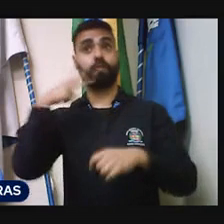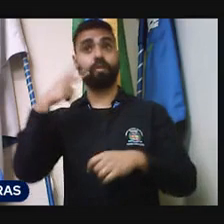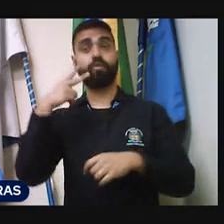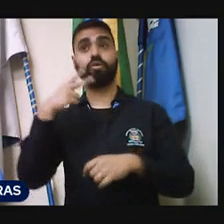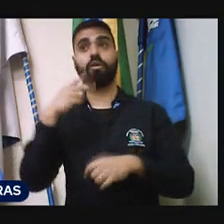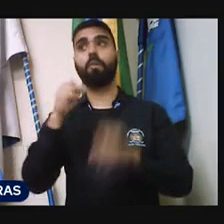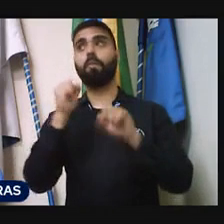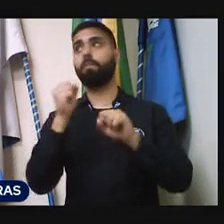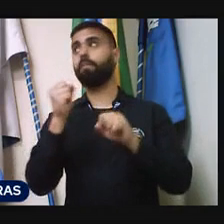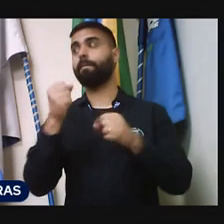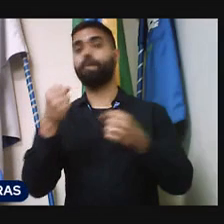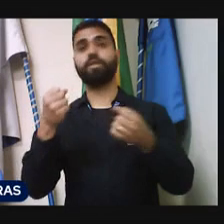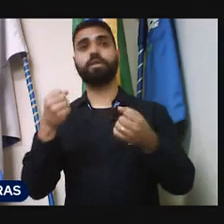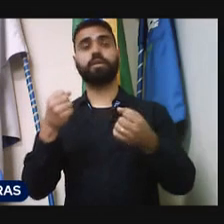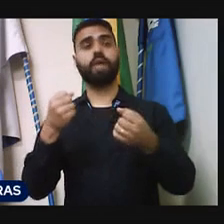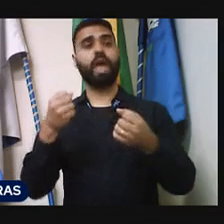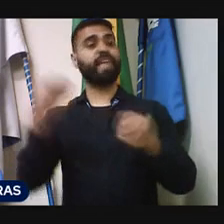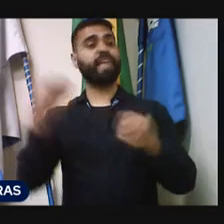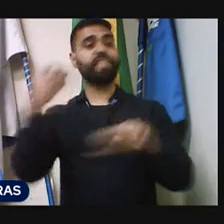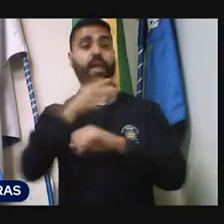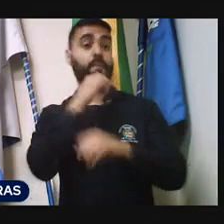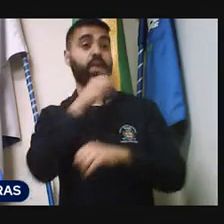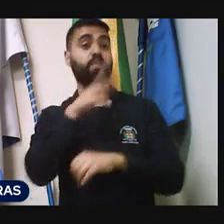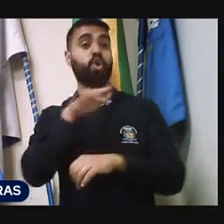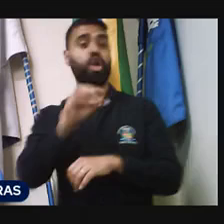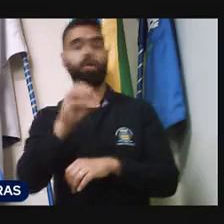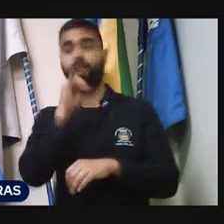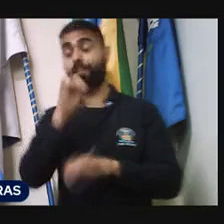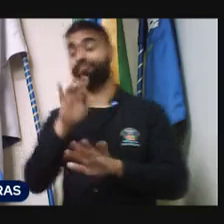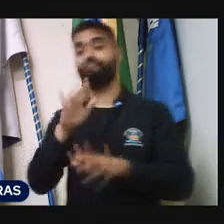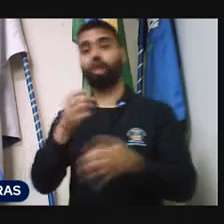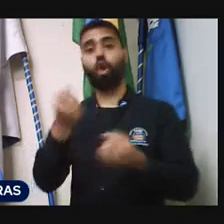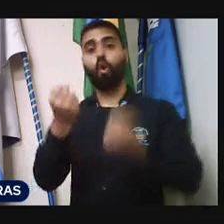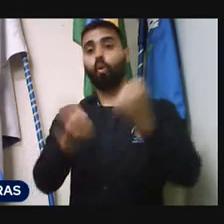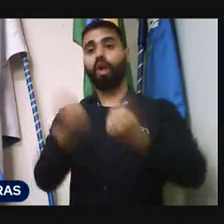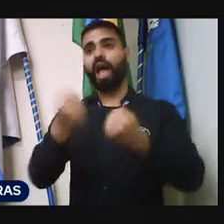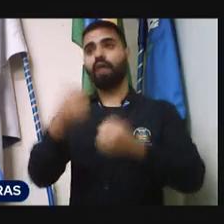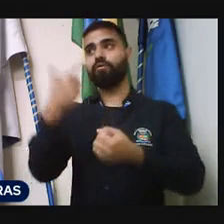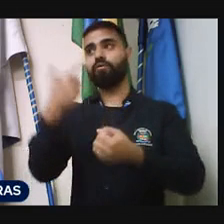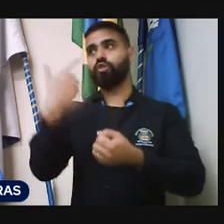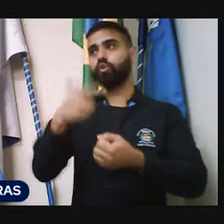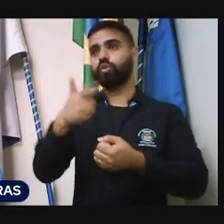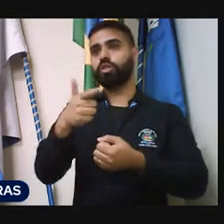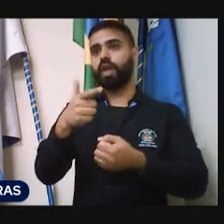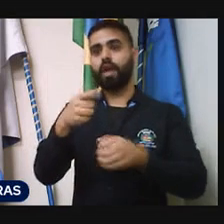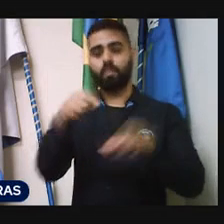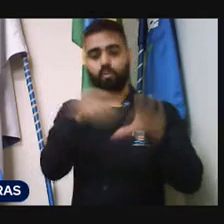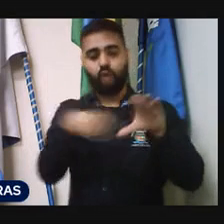a condição de chegar no Rio Claro que eu peguei aqui seu magno ele não tinha um pneu